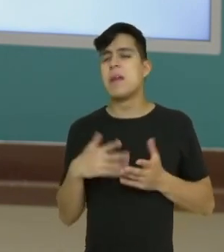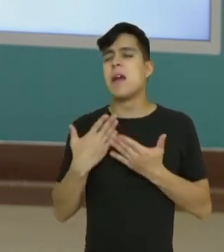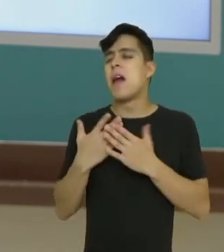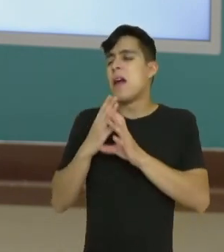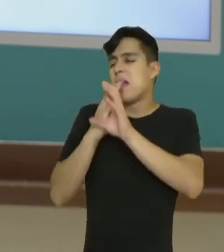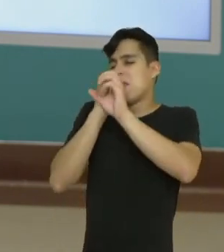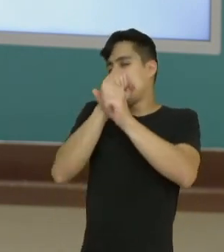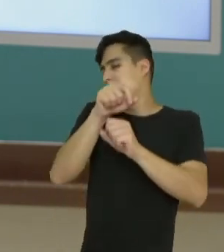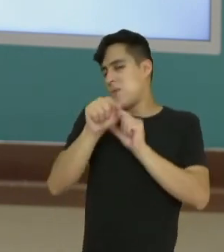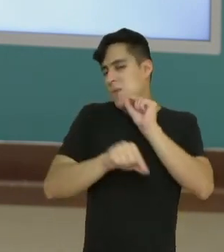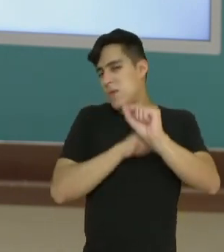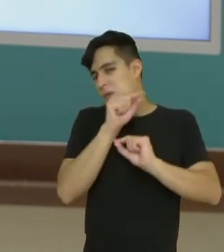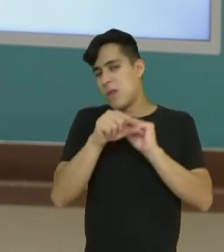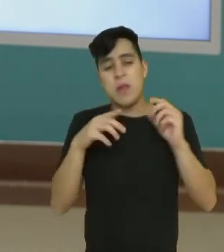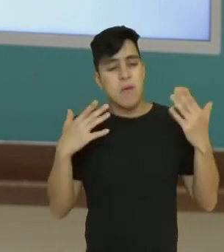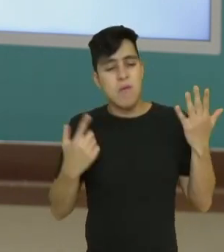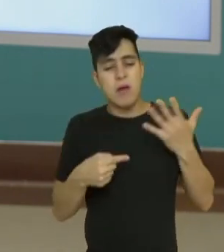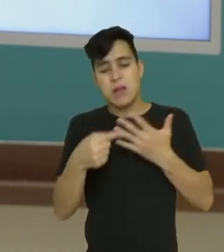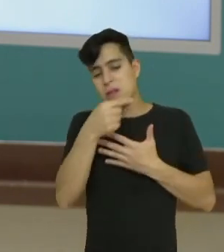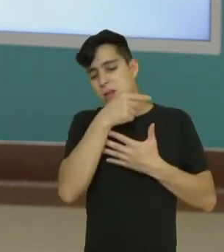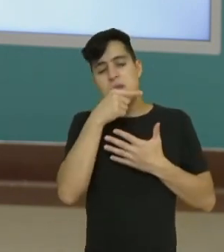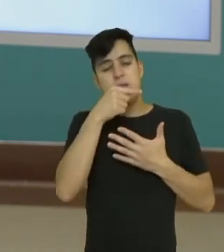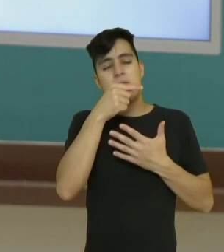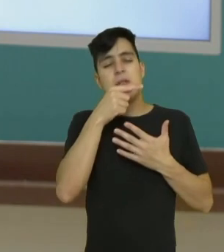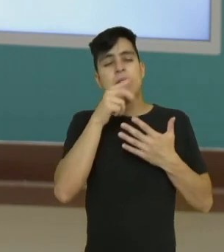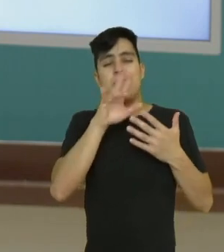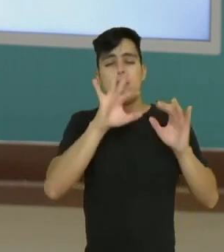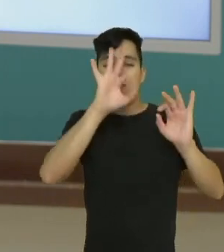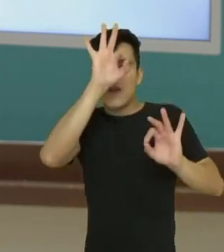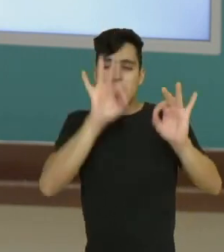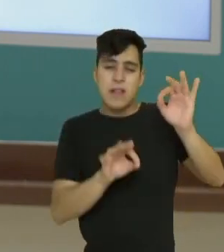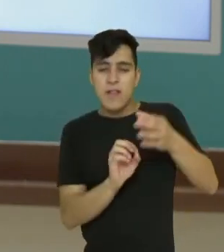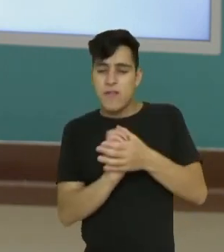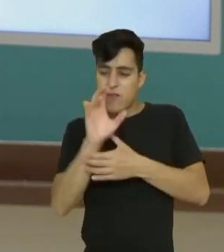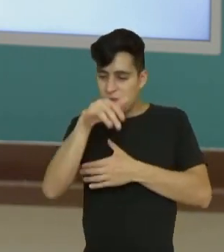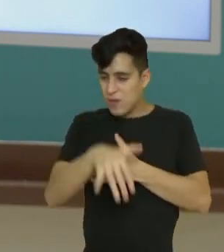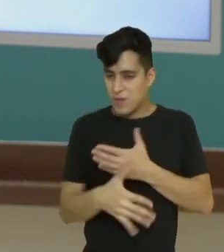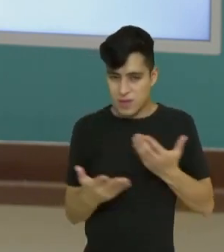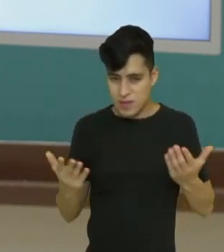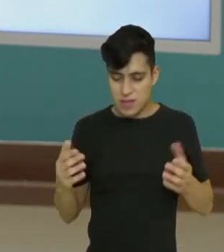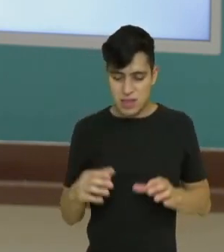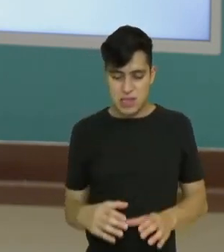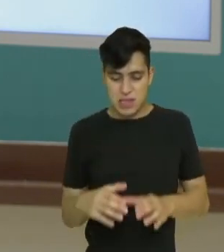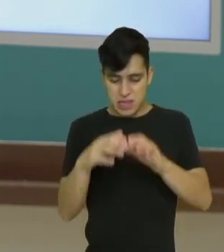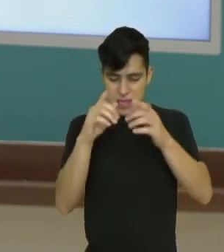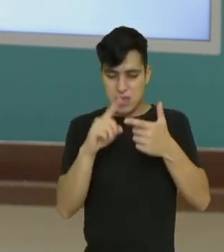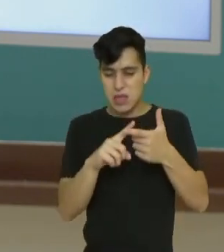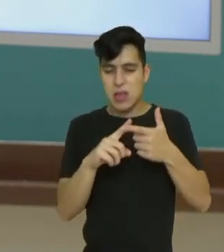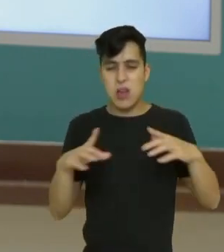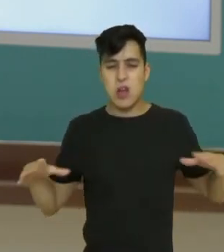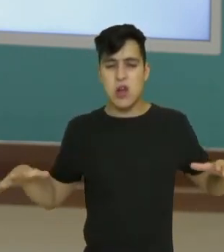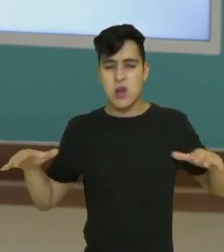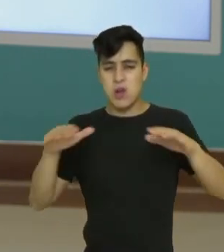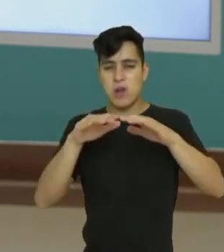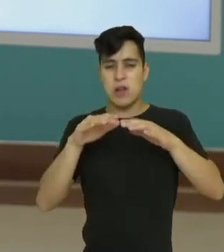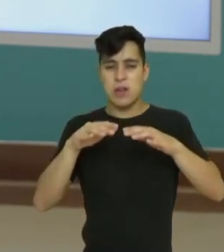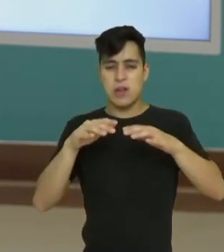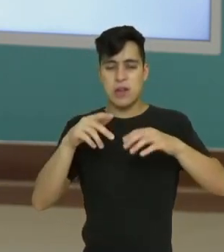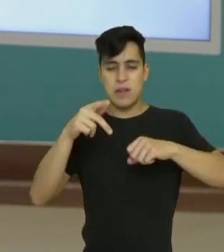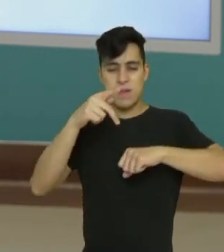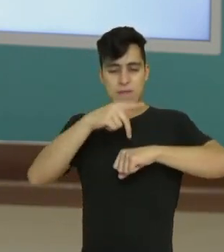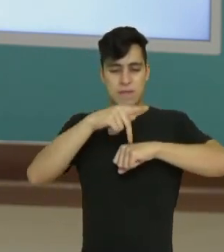vimos na aula? Quais são as partes que estruturam um vulcão? Lembra? Chaminé, cone, cratera,